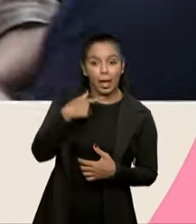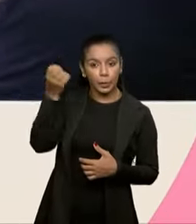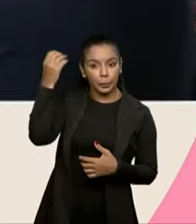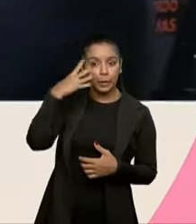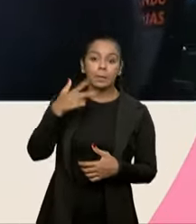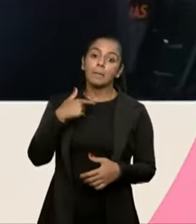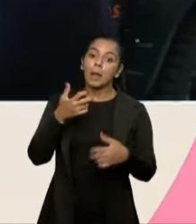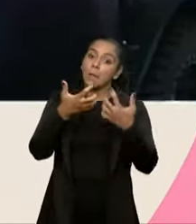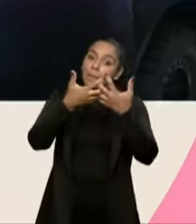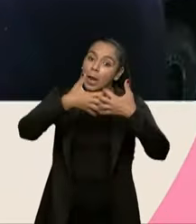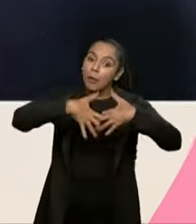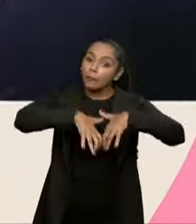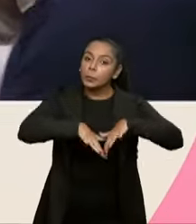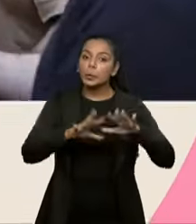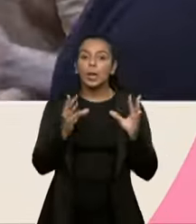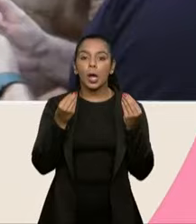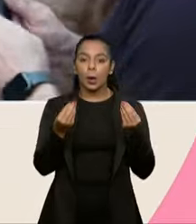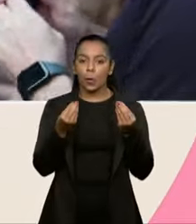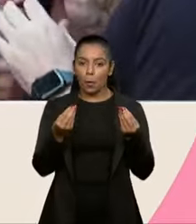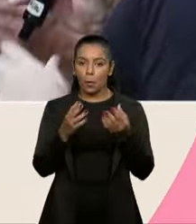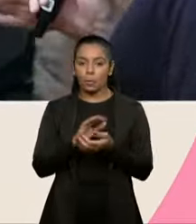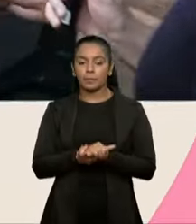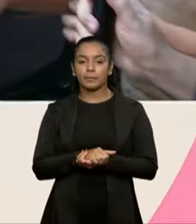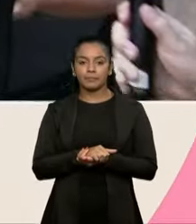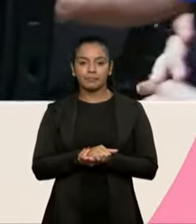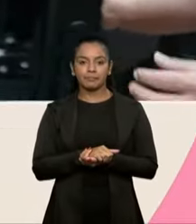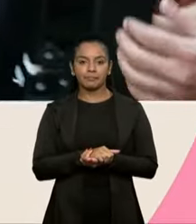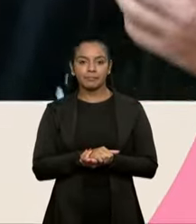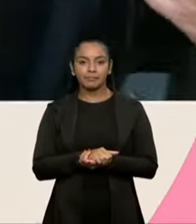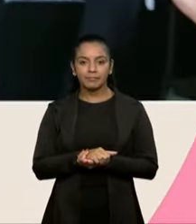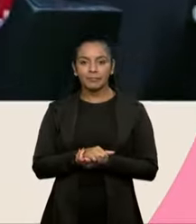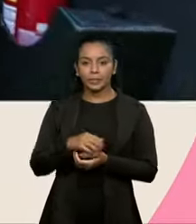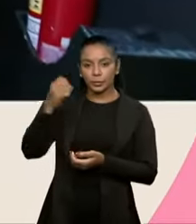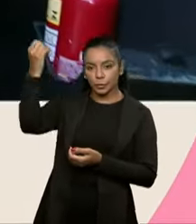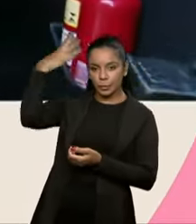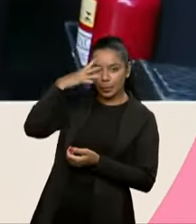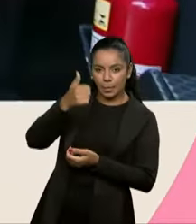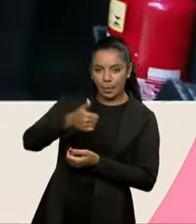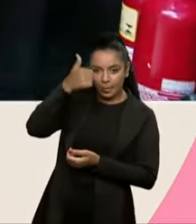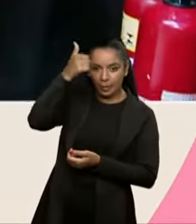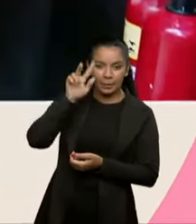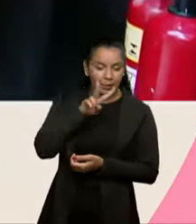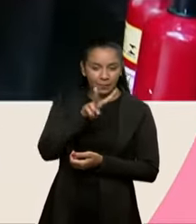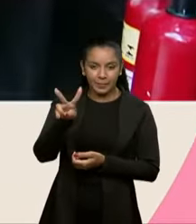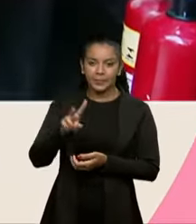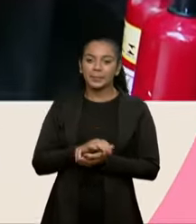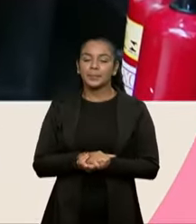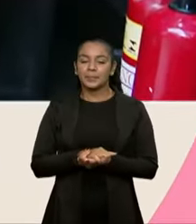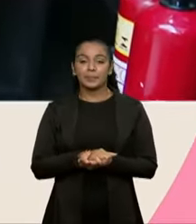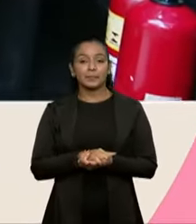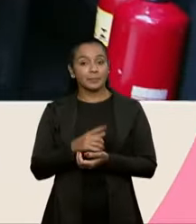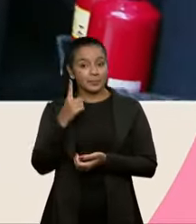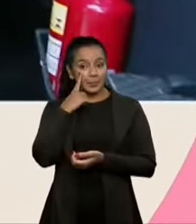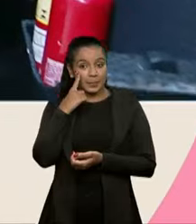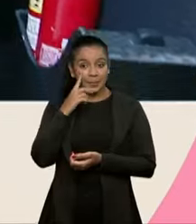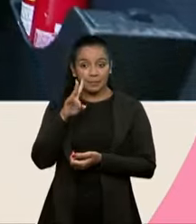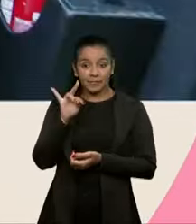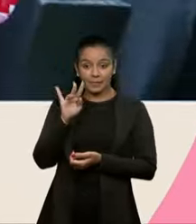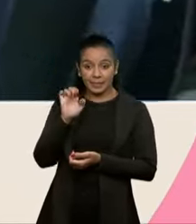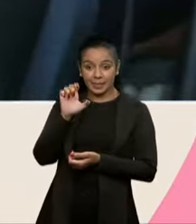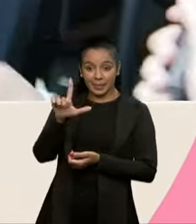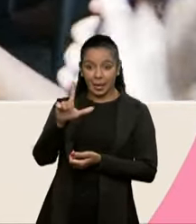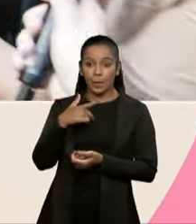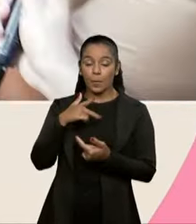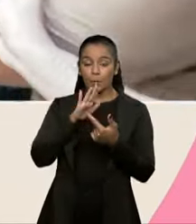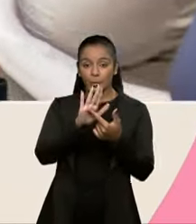para funcionar o chuveiro elétrico todo... Olha isso, Cissa. Deixa eu acender a luzinha. Olha! Vai lá. Ó, o Vital tá mostrando aí.